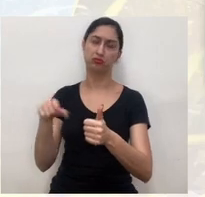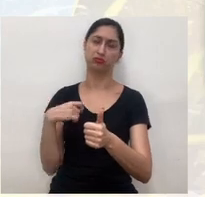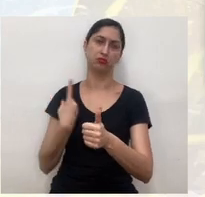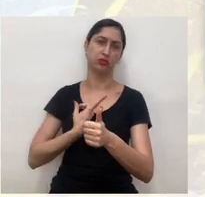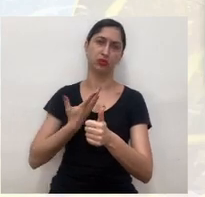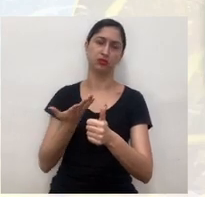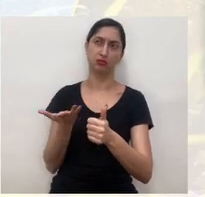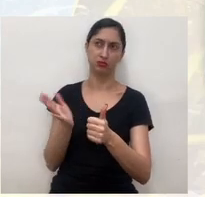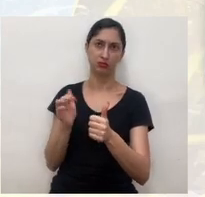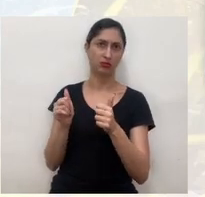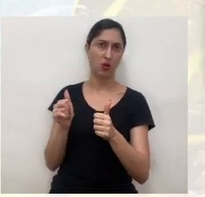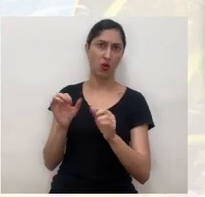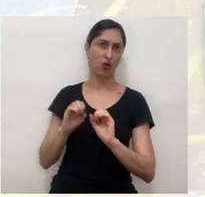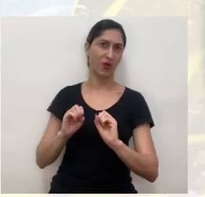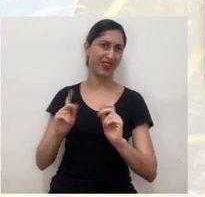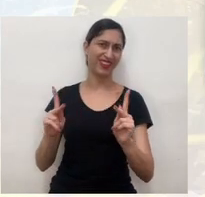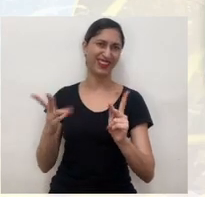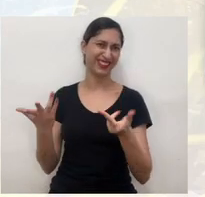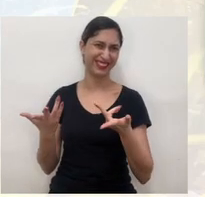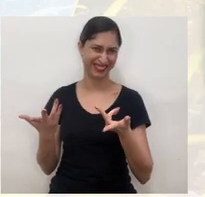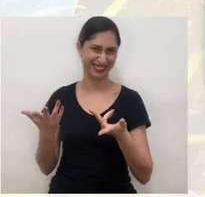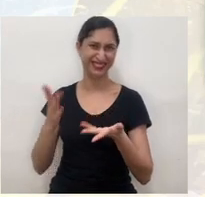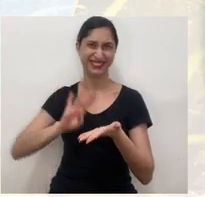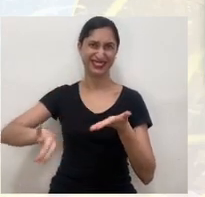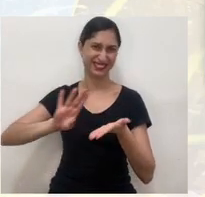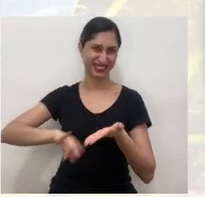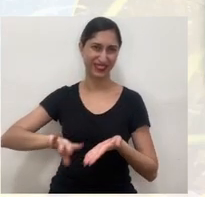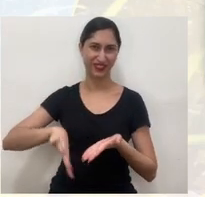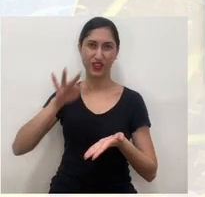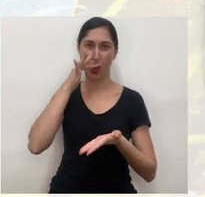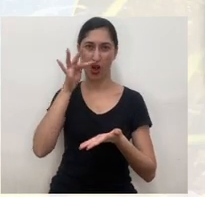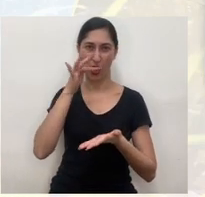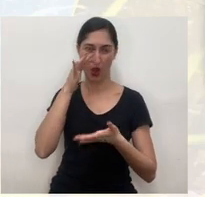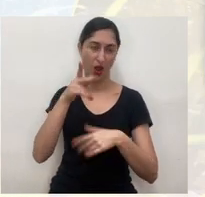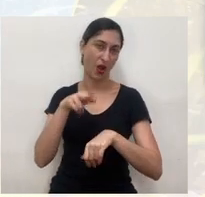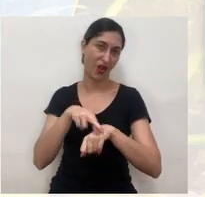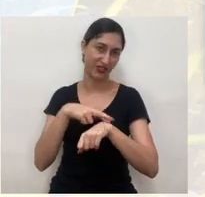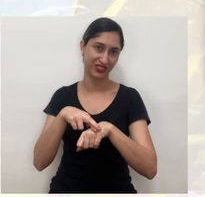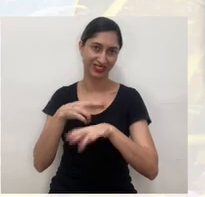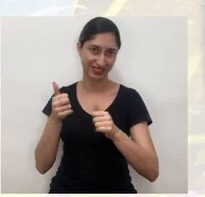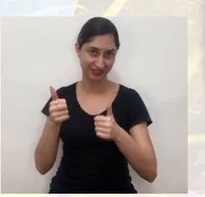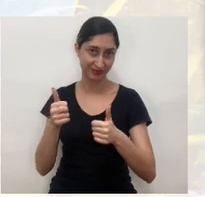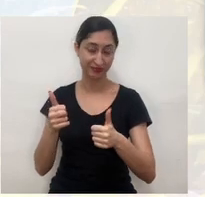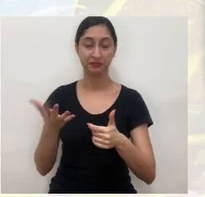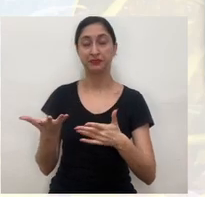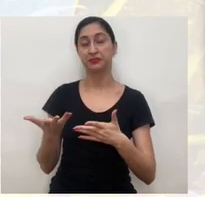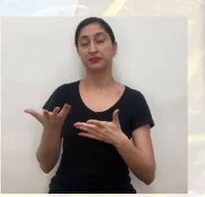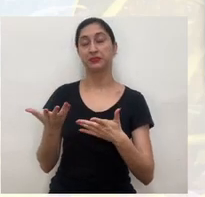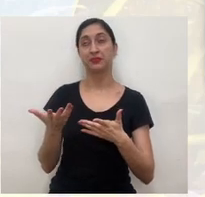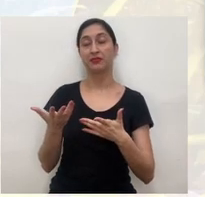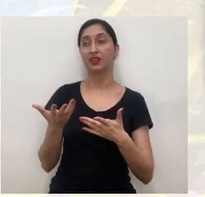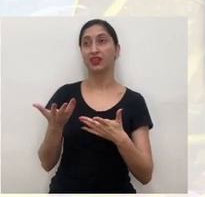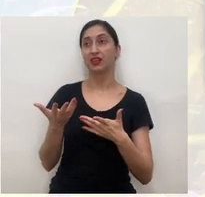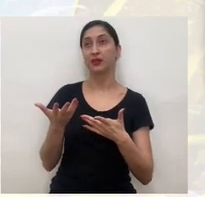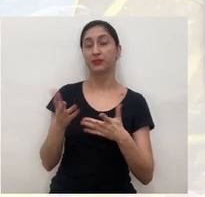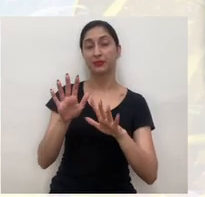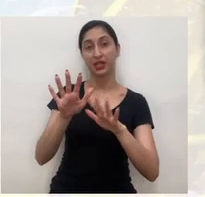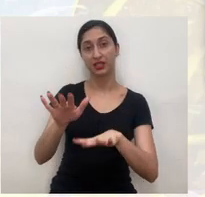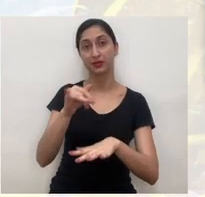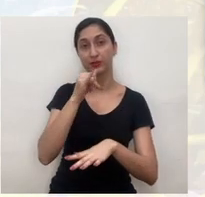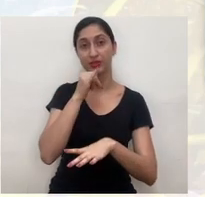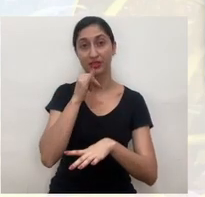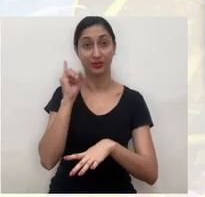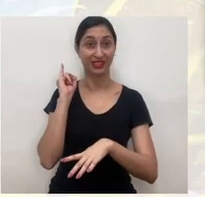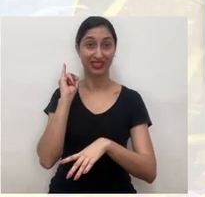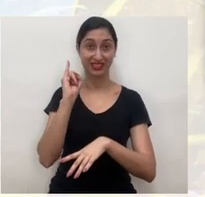um jardim sem flor roxa. Bom, podia ser que seria diferente se, por exemplo, se tivesse feito tudo, ela